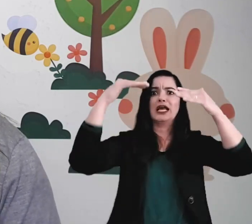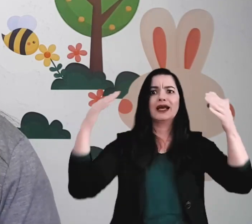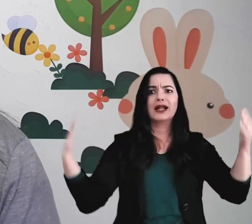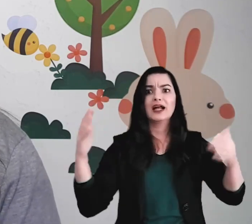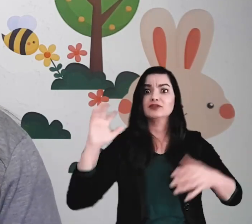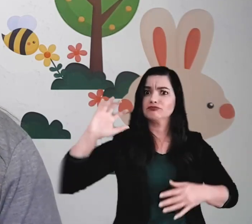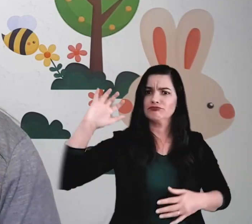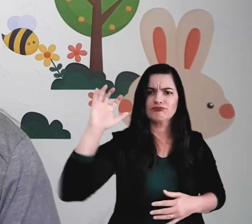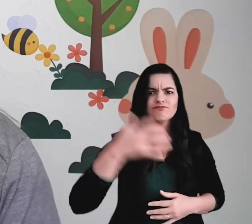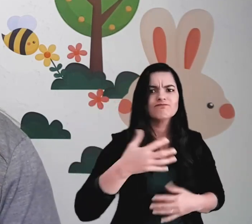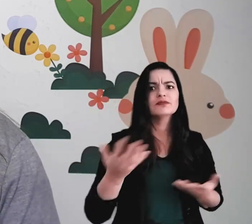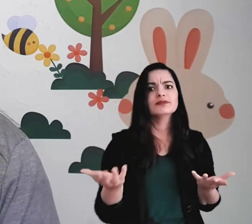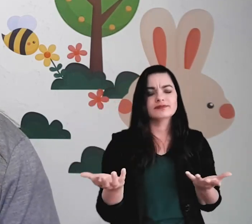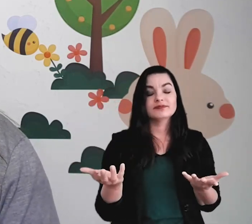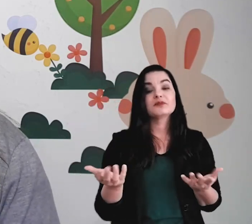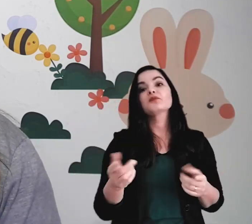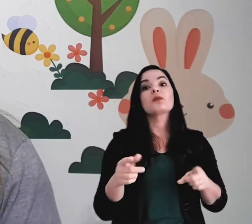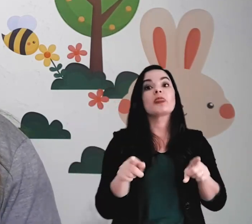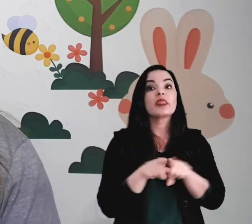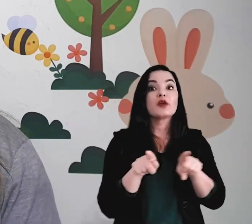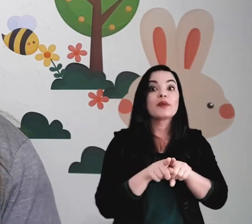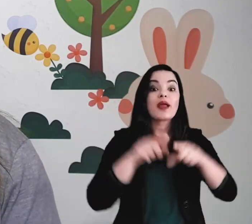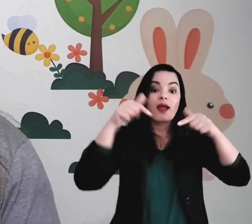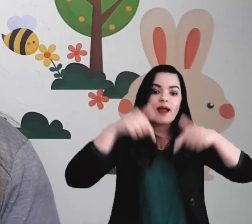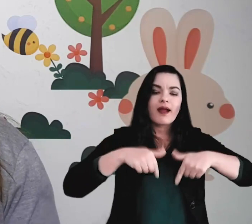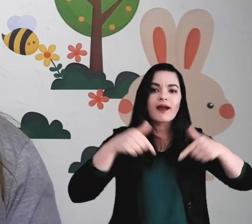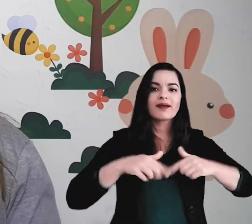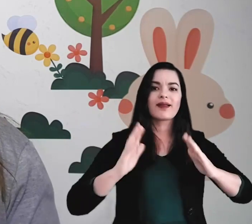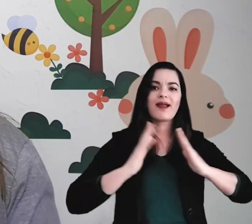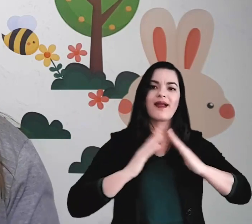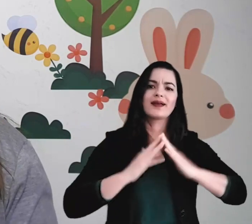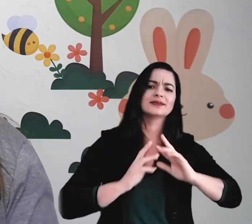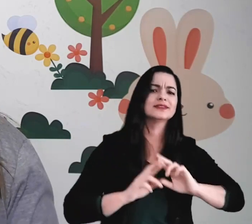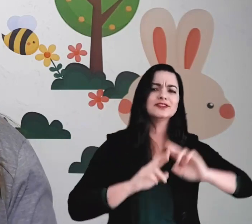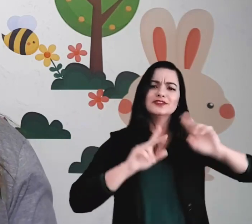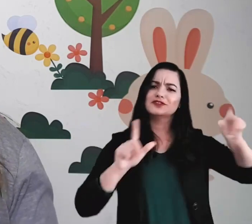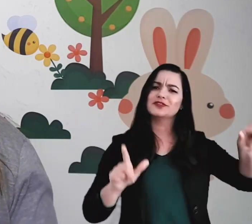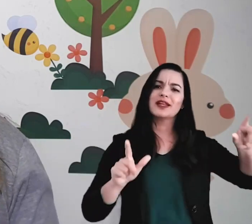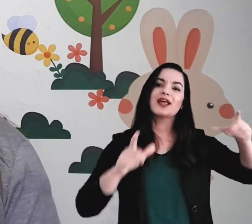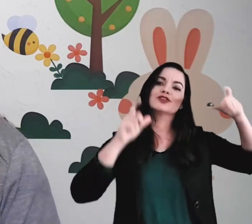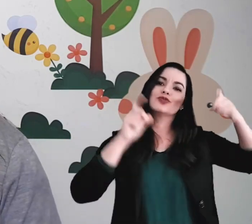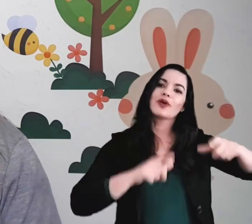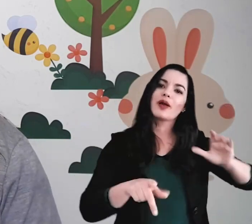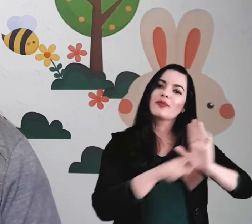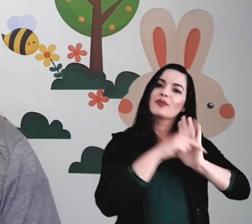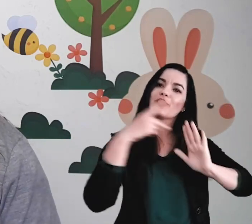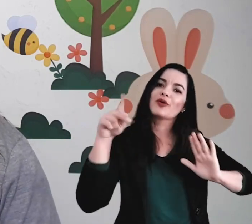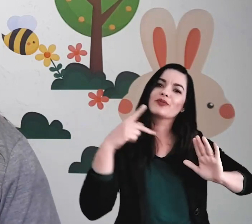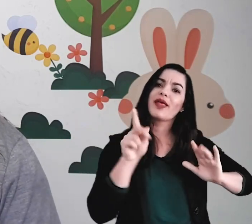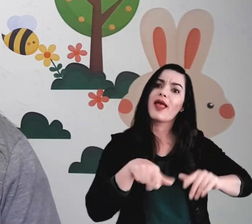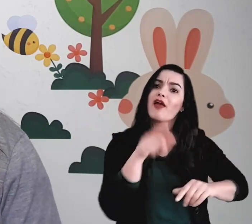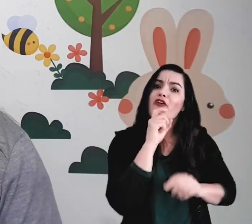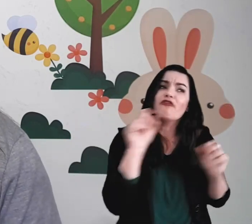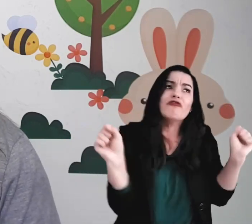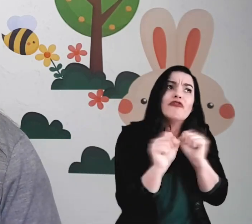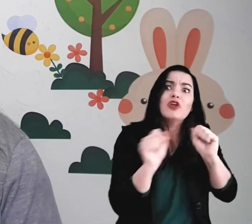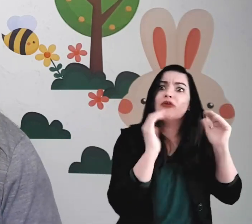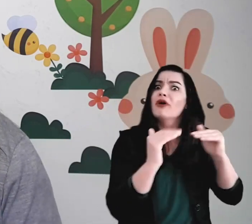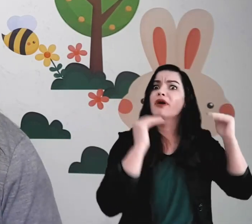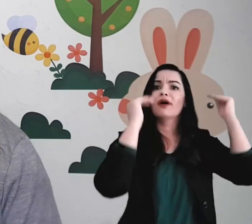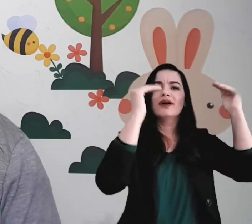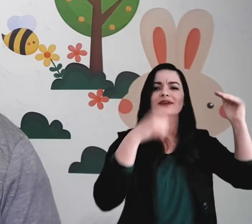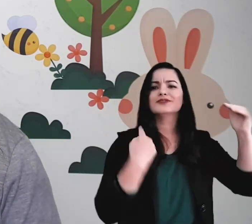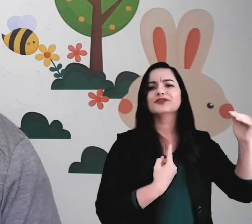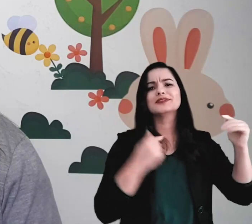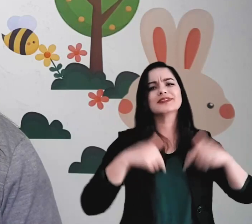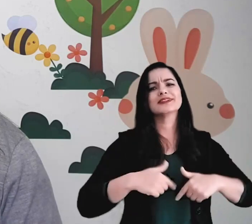aqui são bem diferentes das condições que ele tem lá no local de vivência dele. E isso